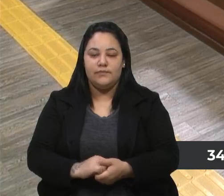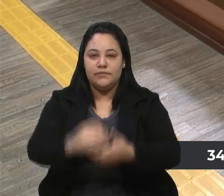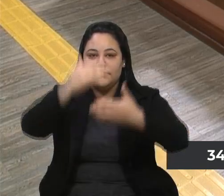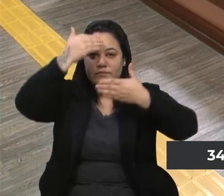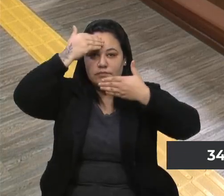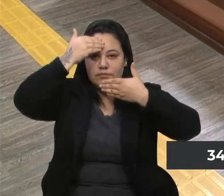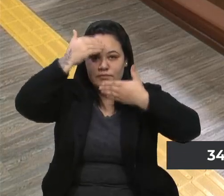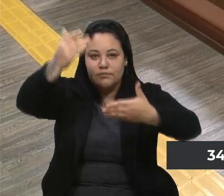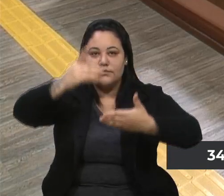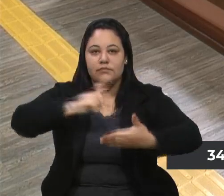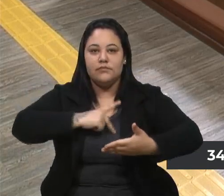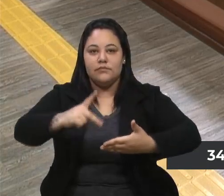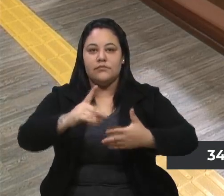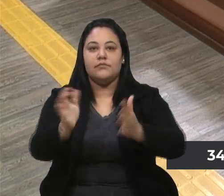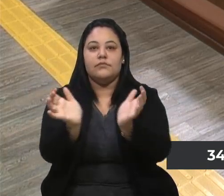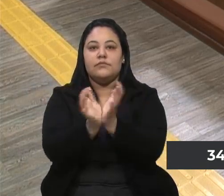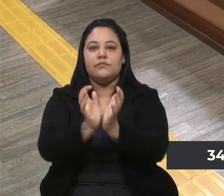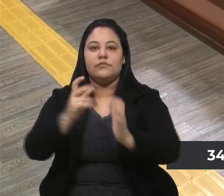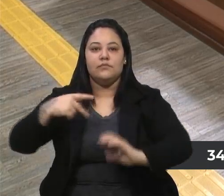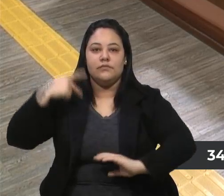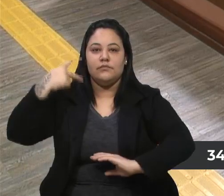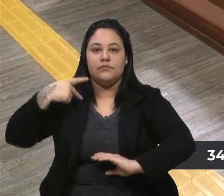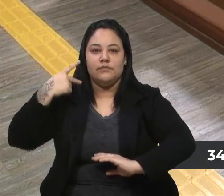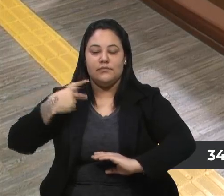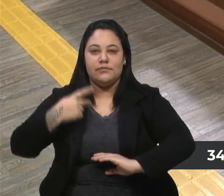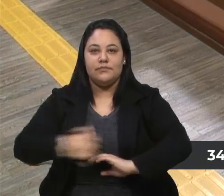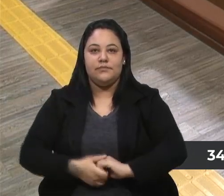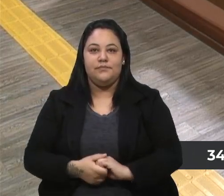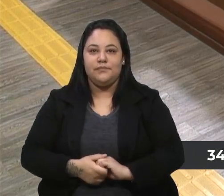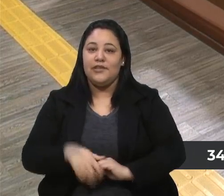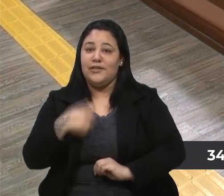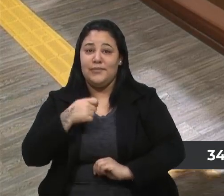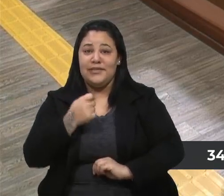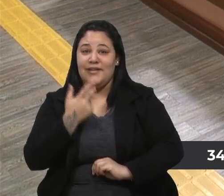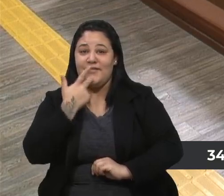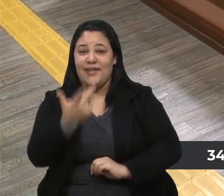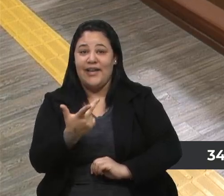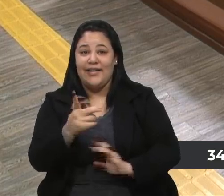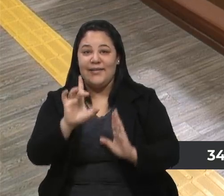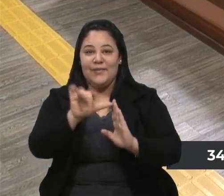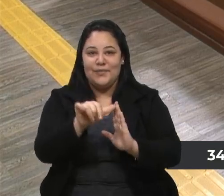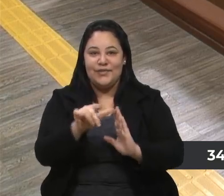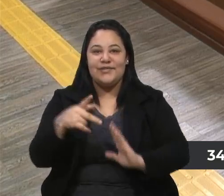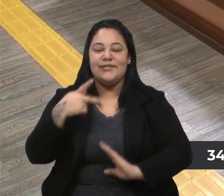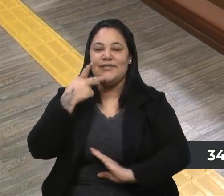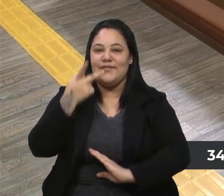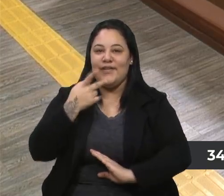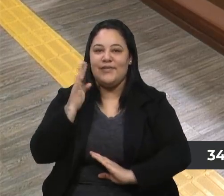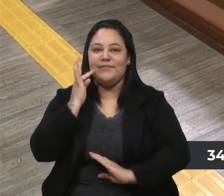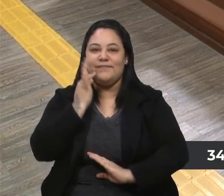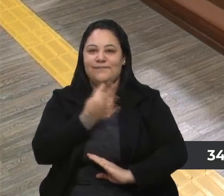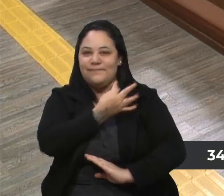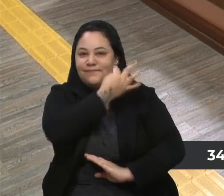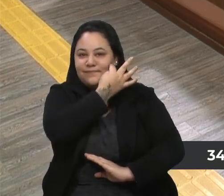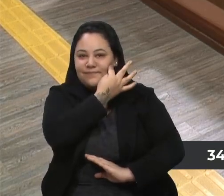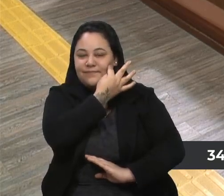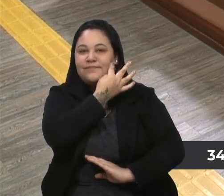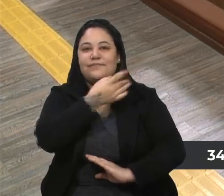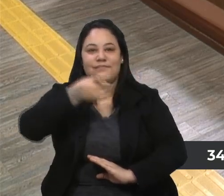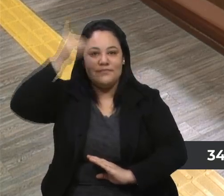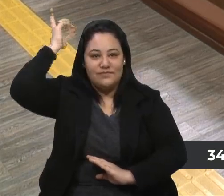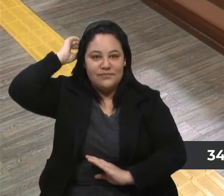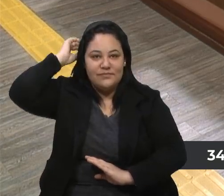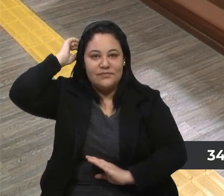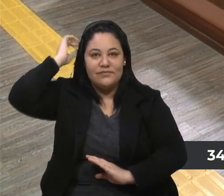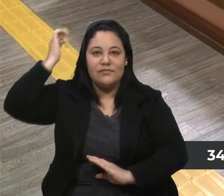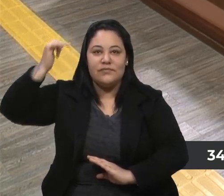Obrigada, presidente, colegas vereadores. Não precisaria me manifestar depois da fala da vereadora Tatiane Frisso, da fala do vereador Lucas Dil,